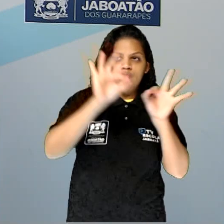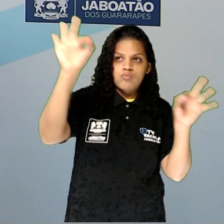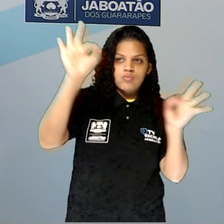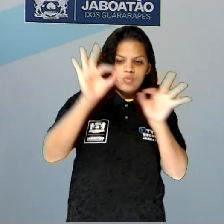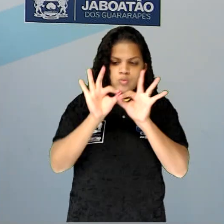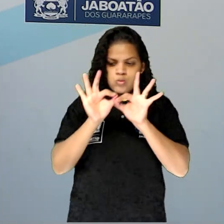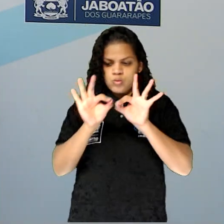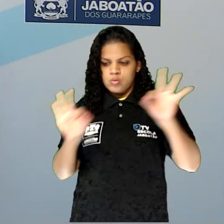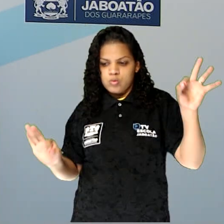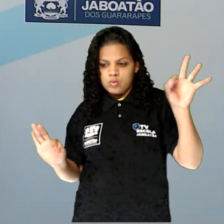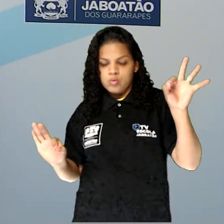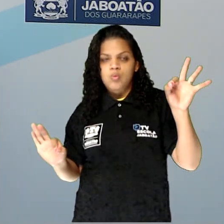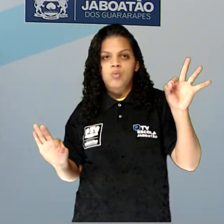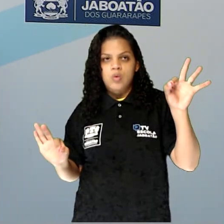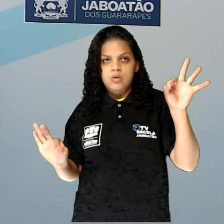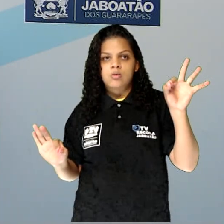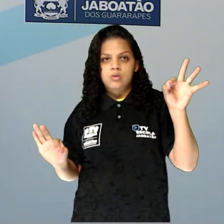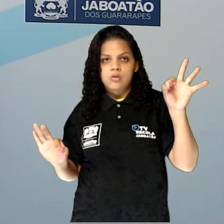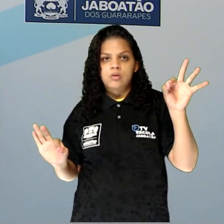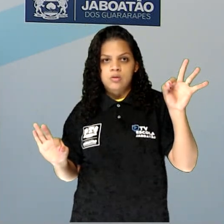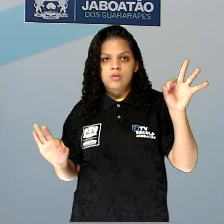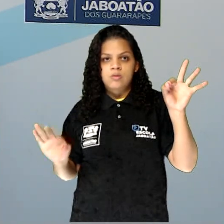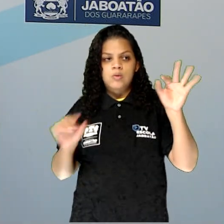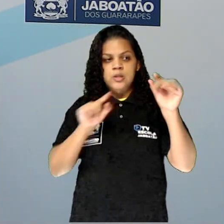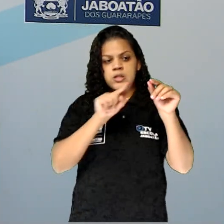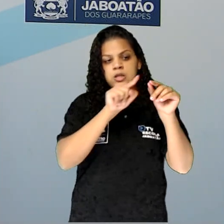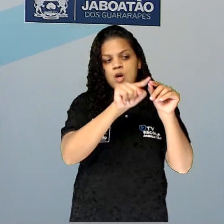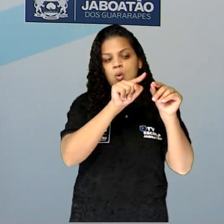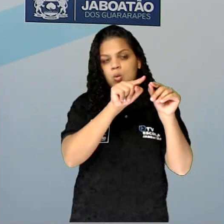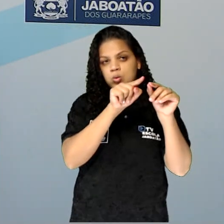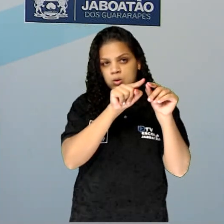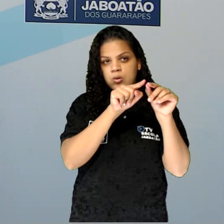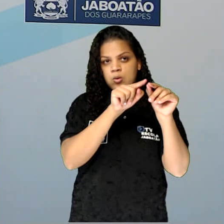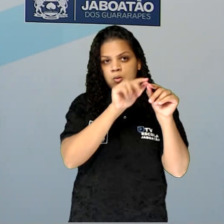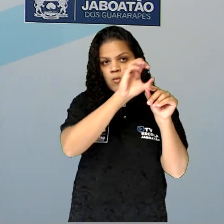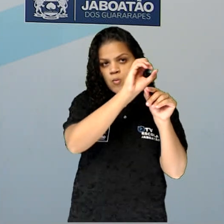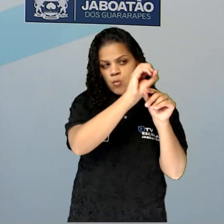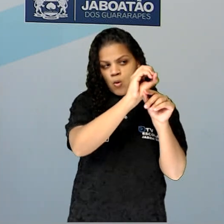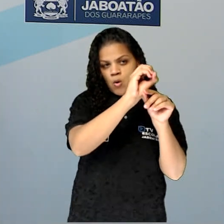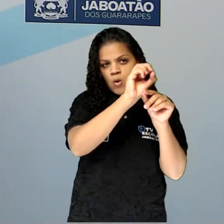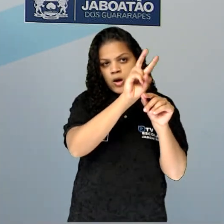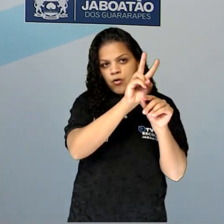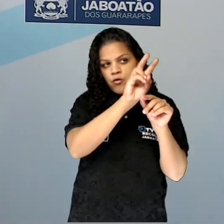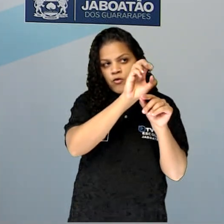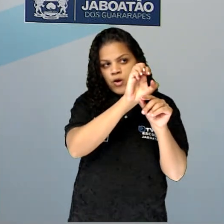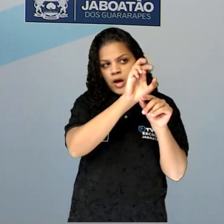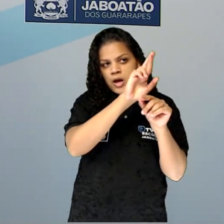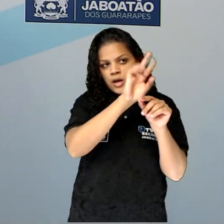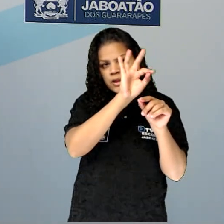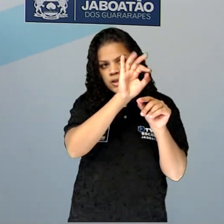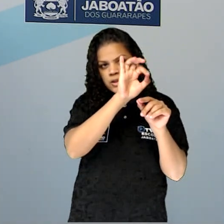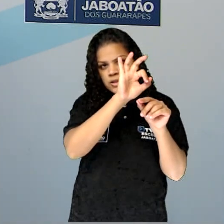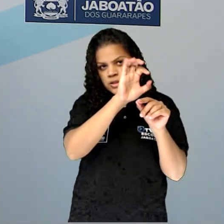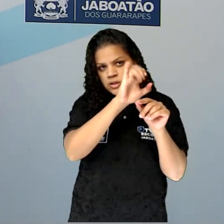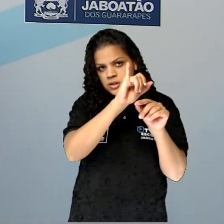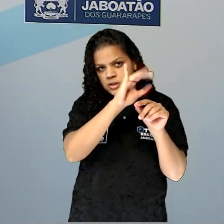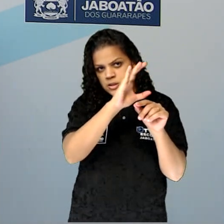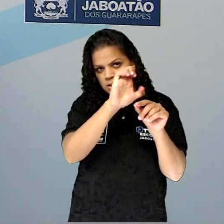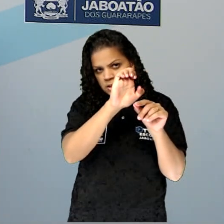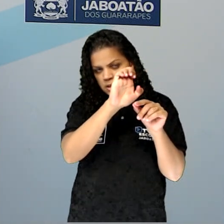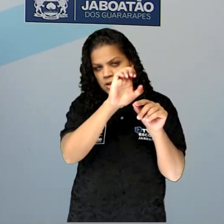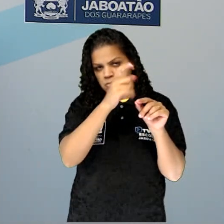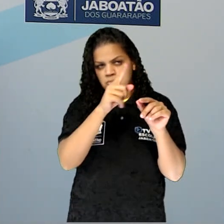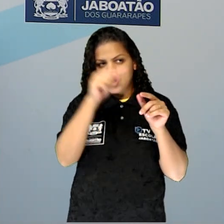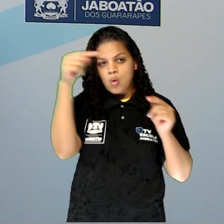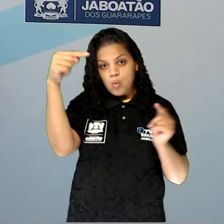lado segundo lado ela se cruzam se encontram formando o vértice bom o encontro